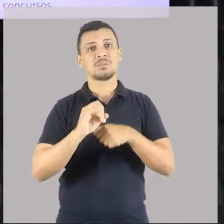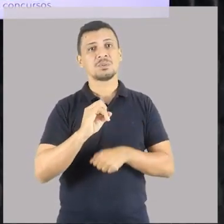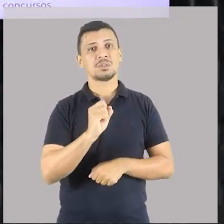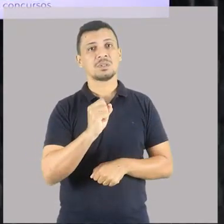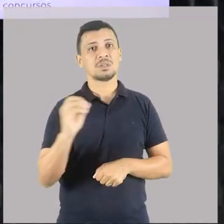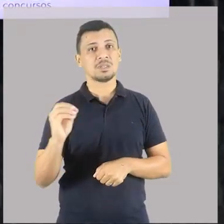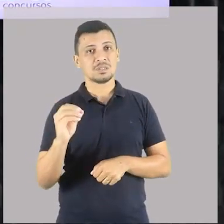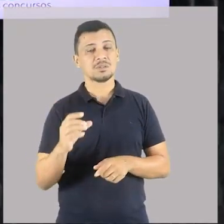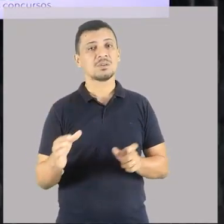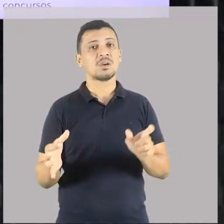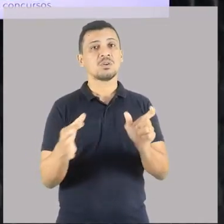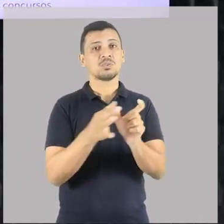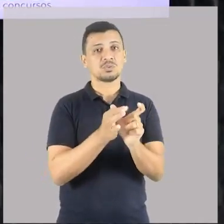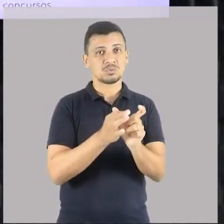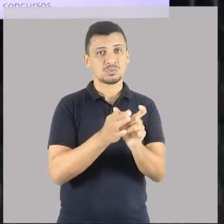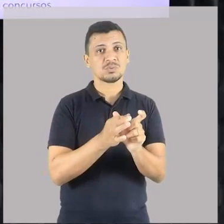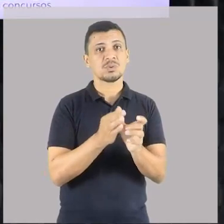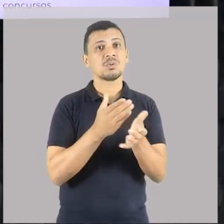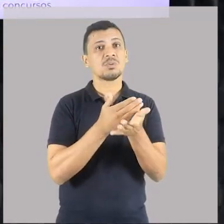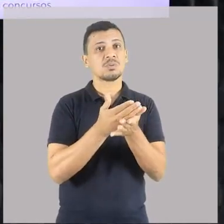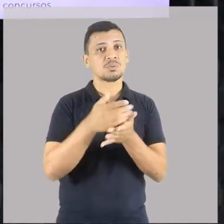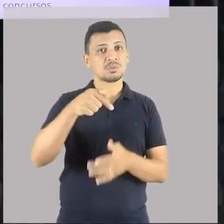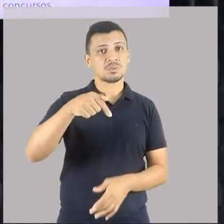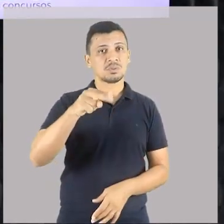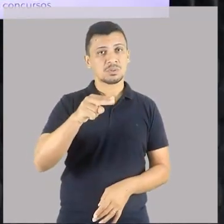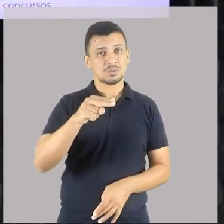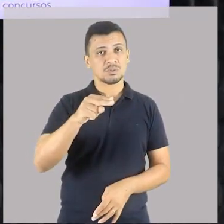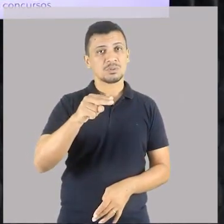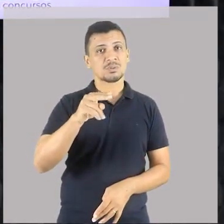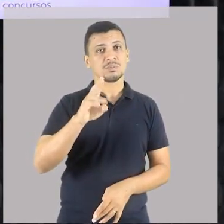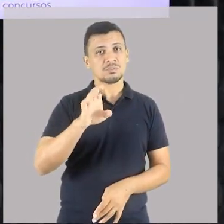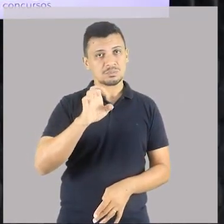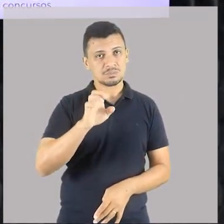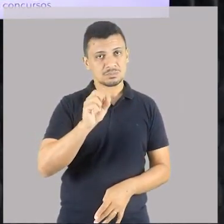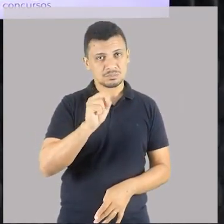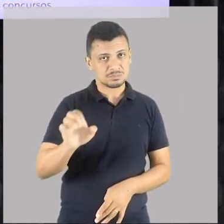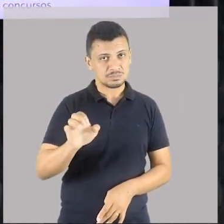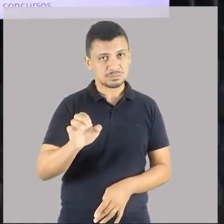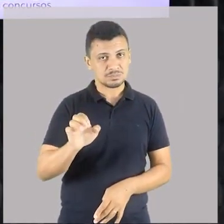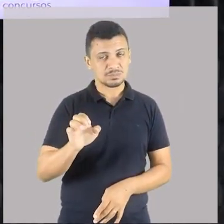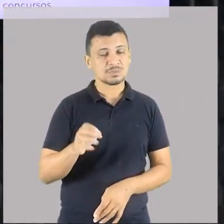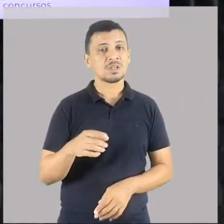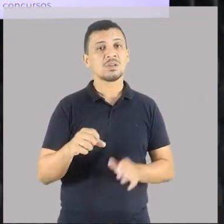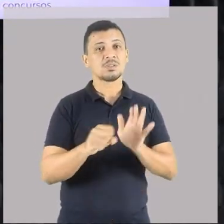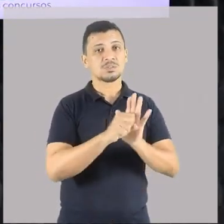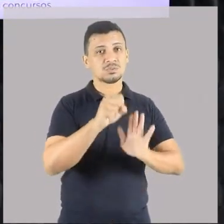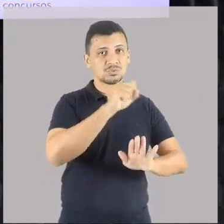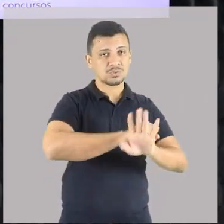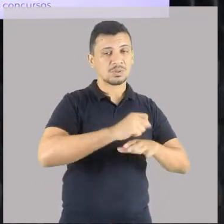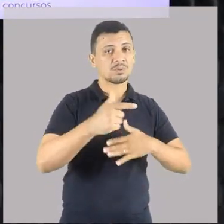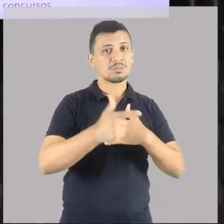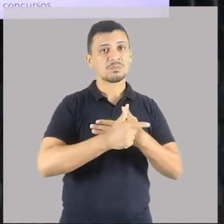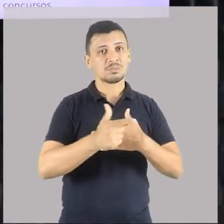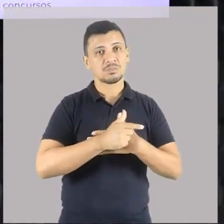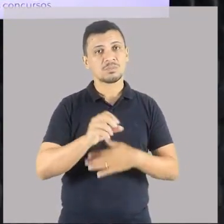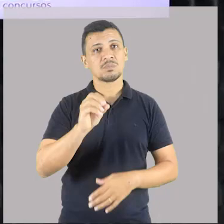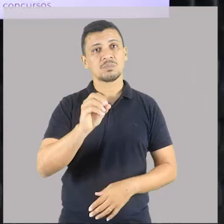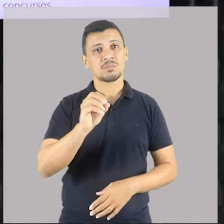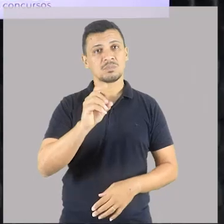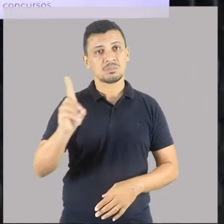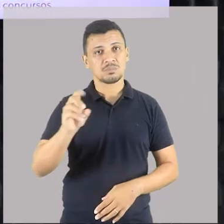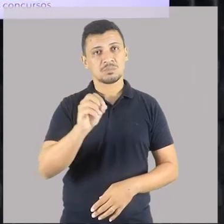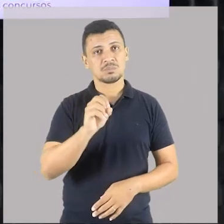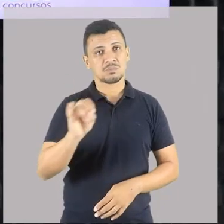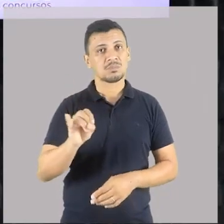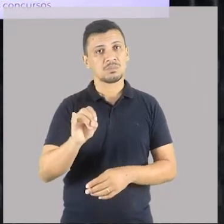pelas conjunções que e se, conjunções integrantes, certo? Exercendo função de sujeito, de objeto, de complementos,